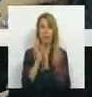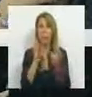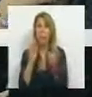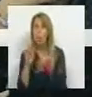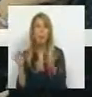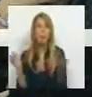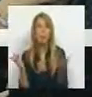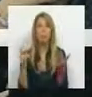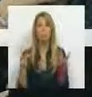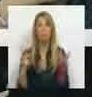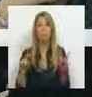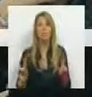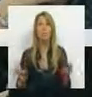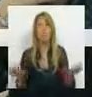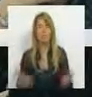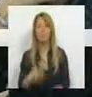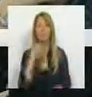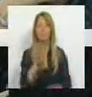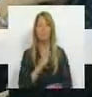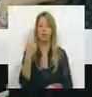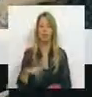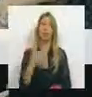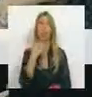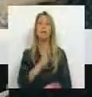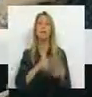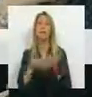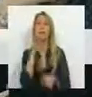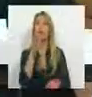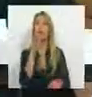obrigado, Sr. Presidente. Muito obrigado, Sr. Deputado.